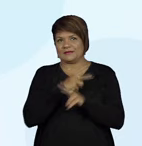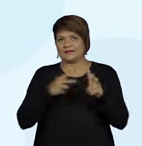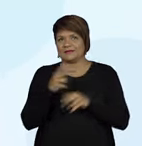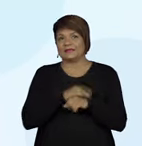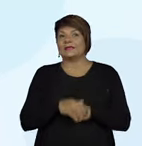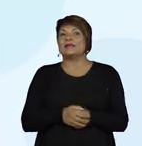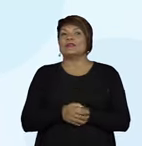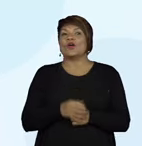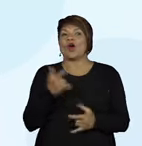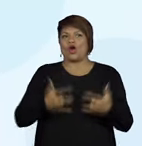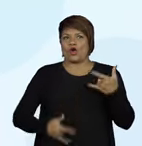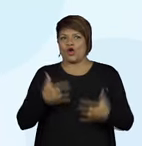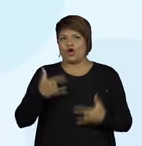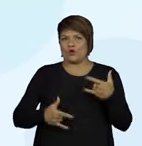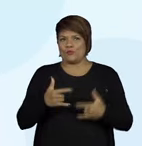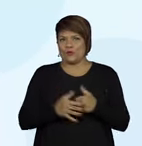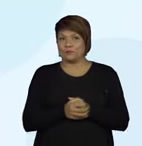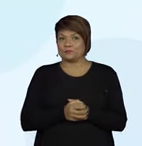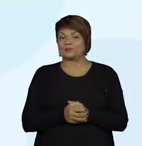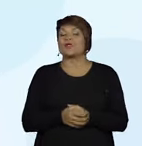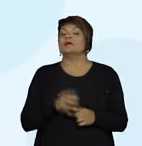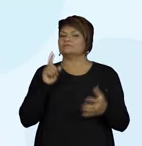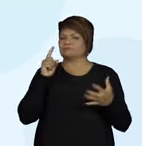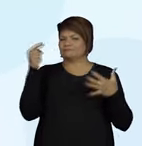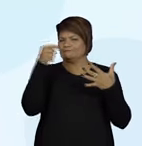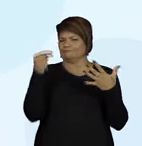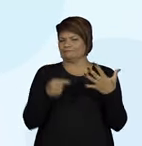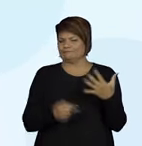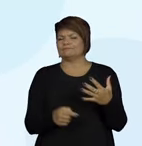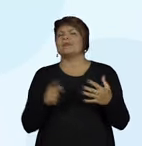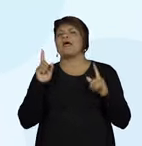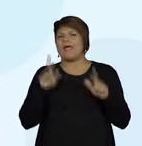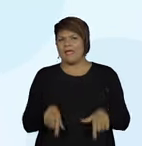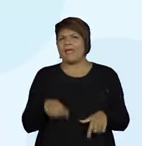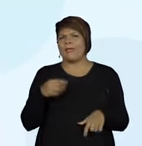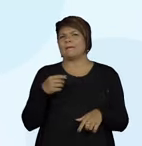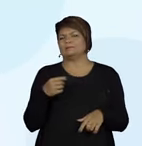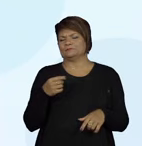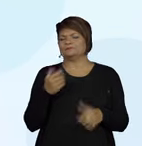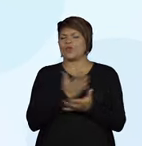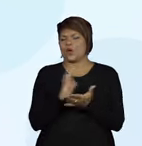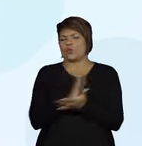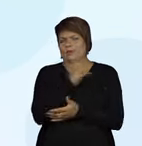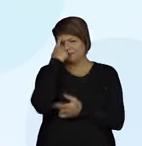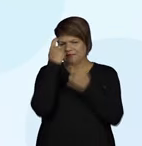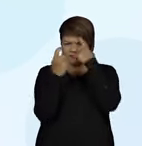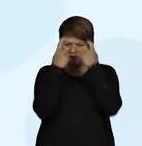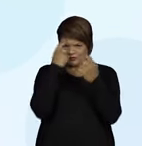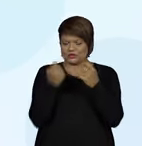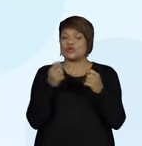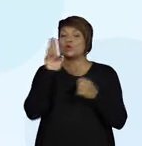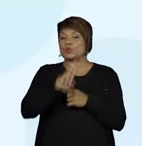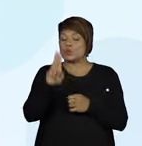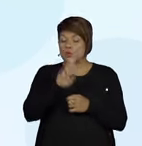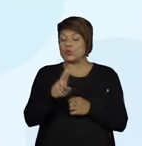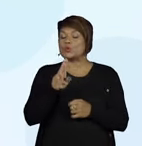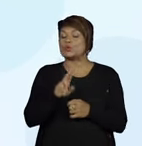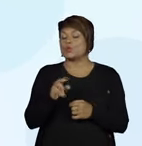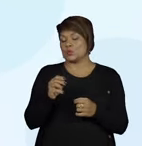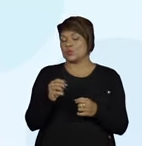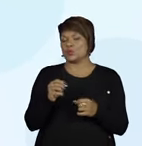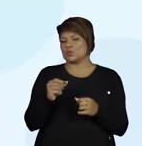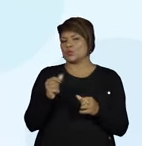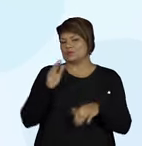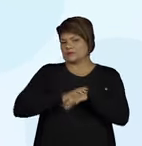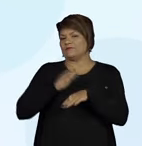Fulfaro e o marido, Iberê Tenório, ensinam a fazer no canal Manual do Mundo no